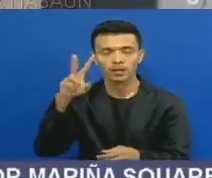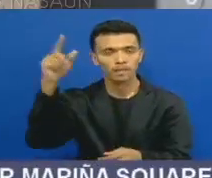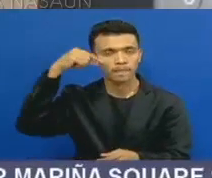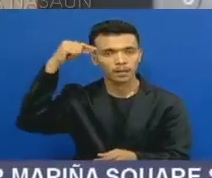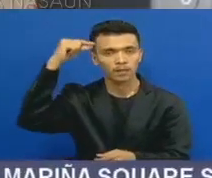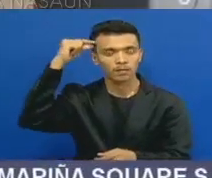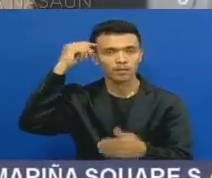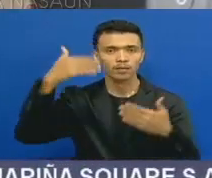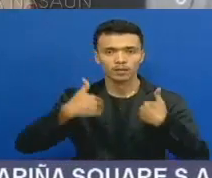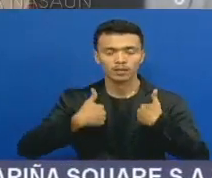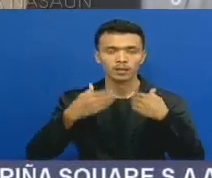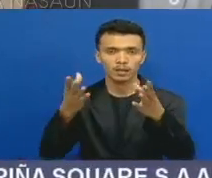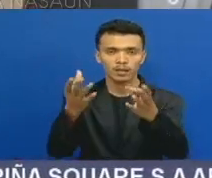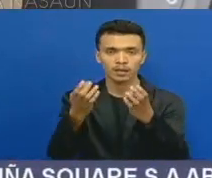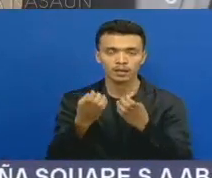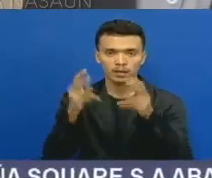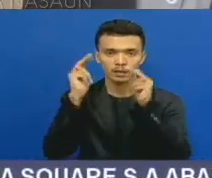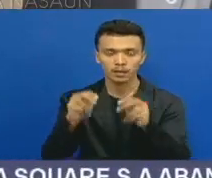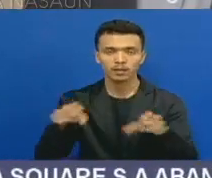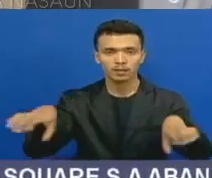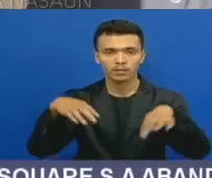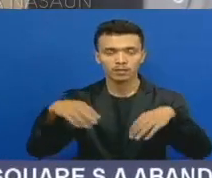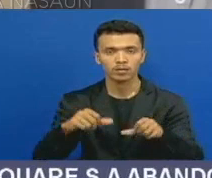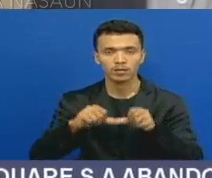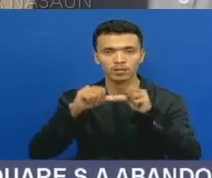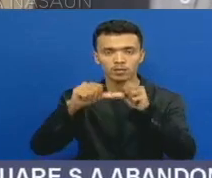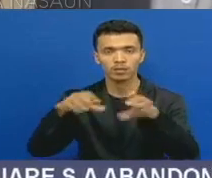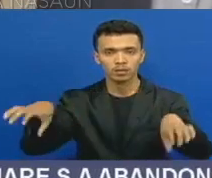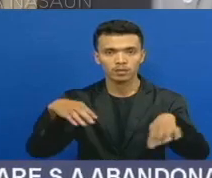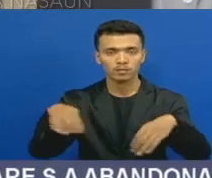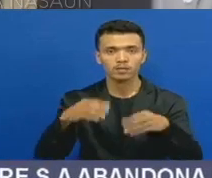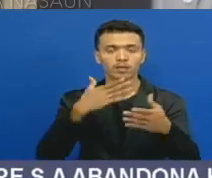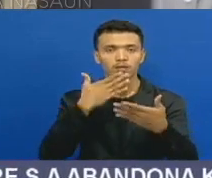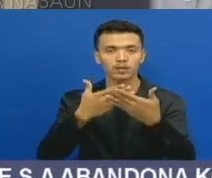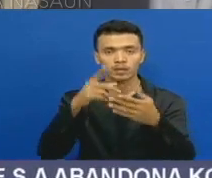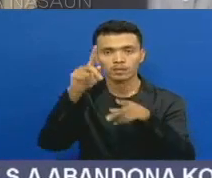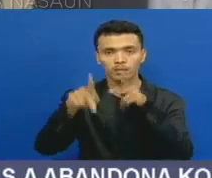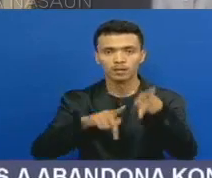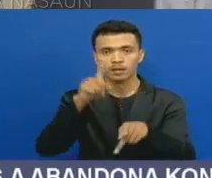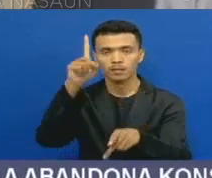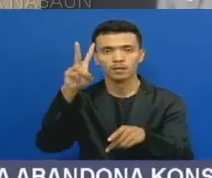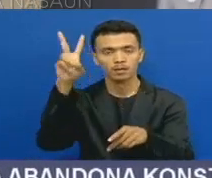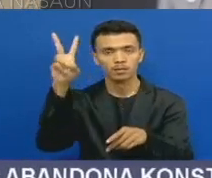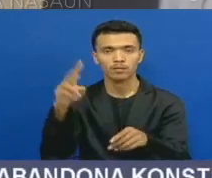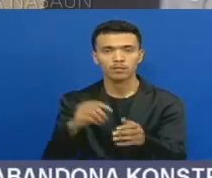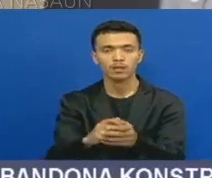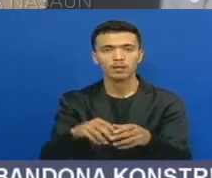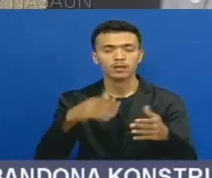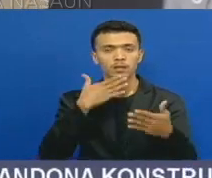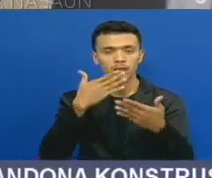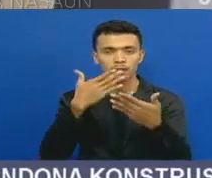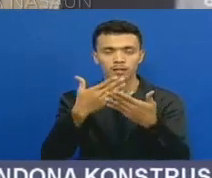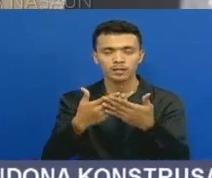governo ia komitmento tem que projeto ida de lao tambah projeto ne laos dia ko emanang ida ne ka ona ruania ne